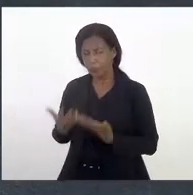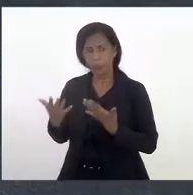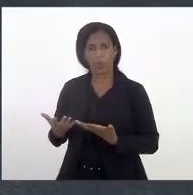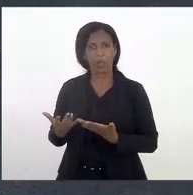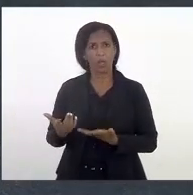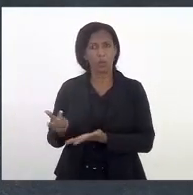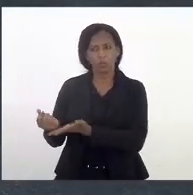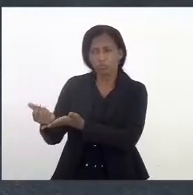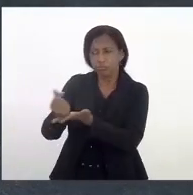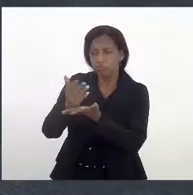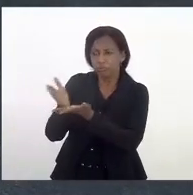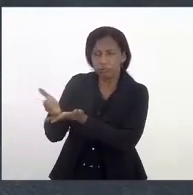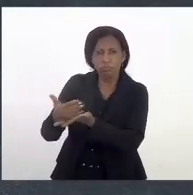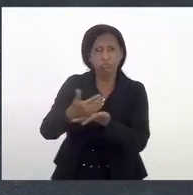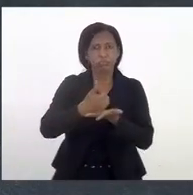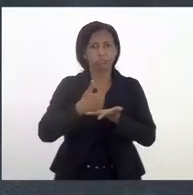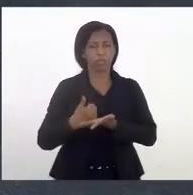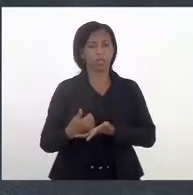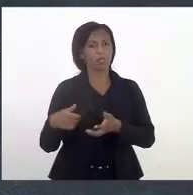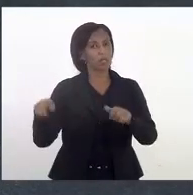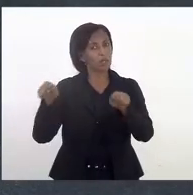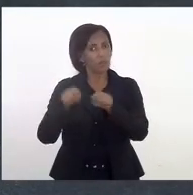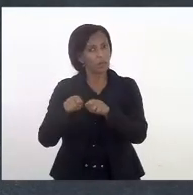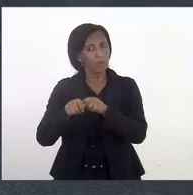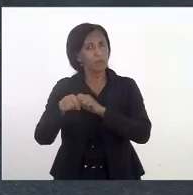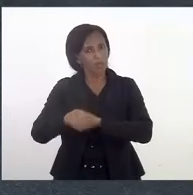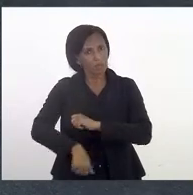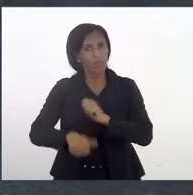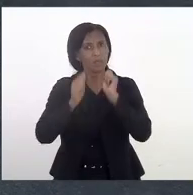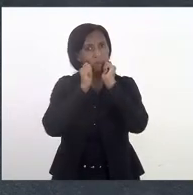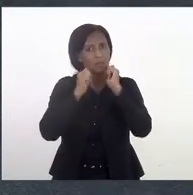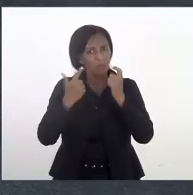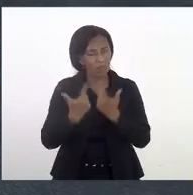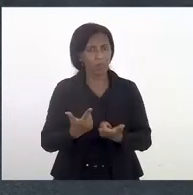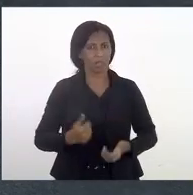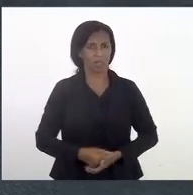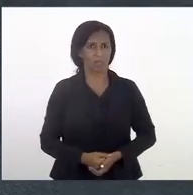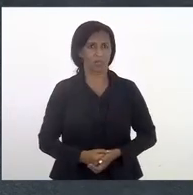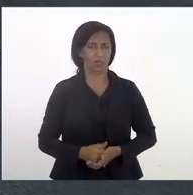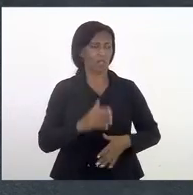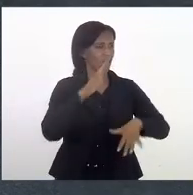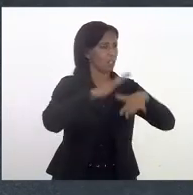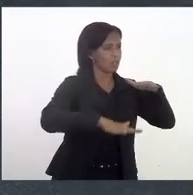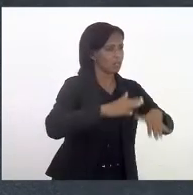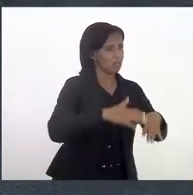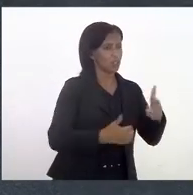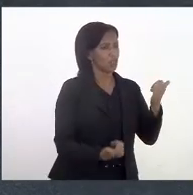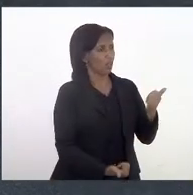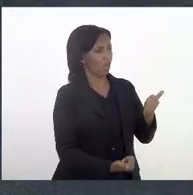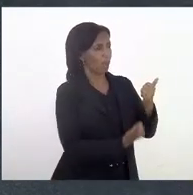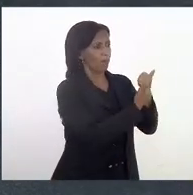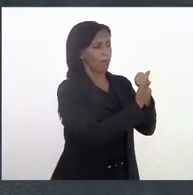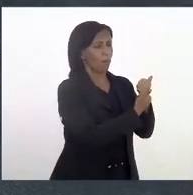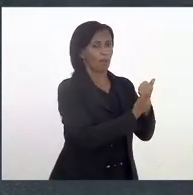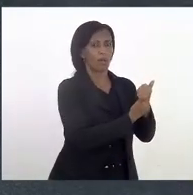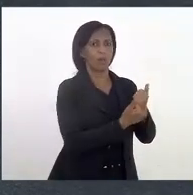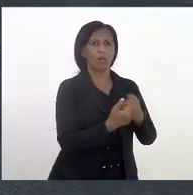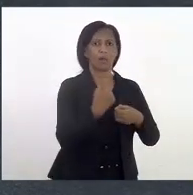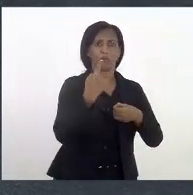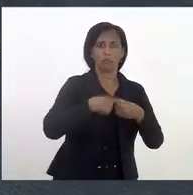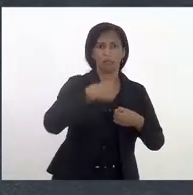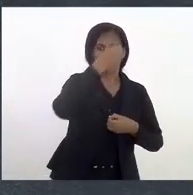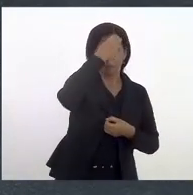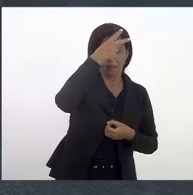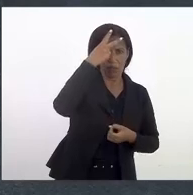financeiros que foram feitos pela pela Assembleia Legislativa seja apoiando o município apoiando